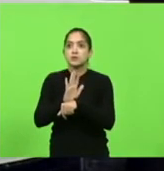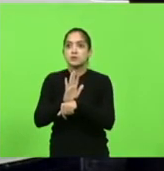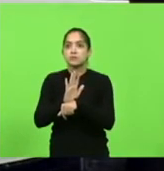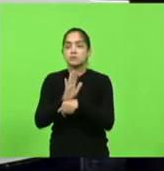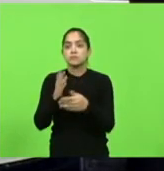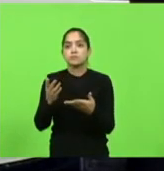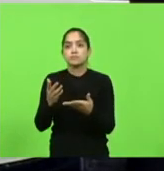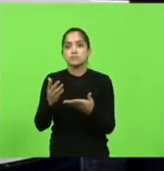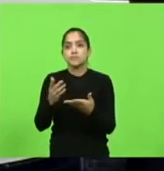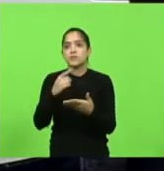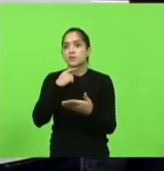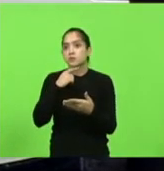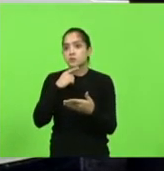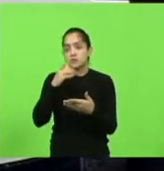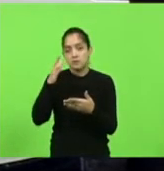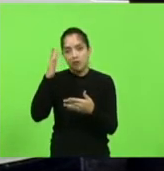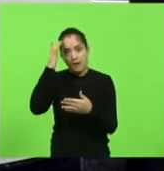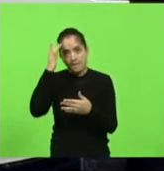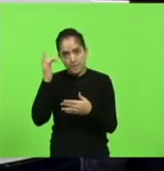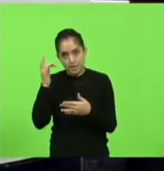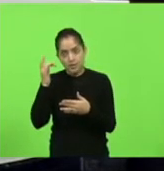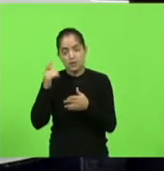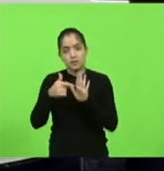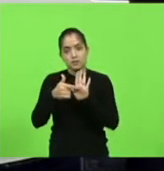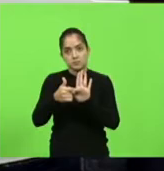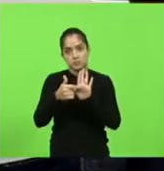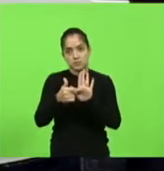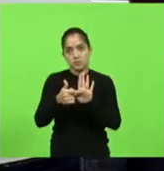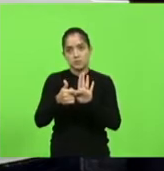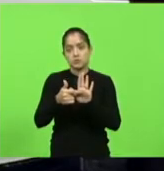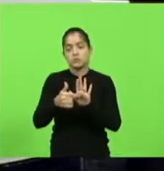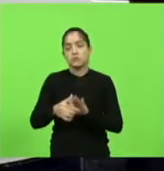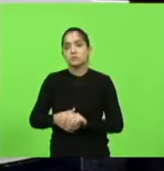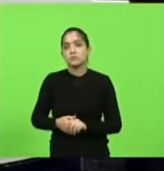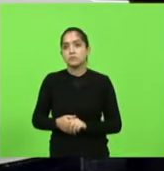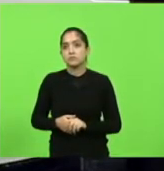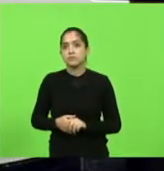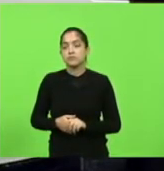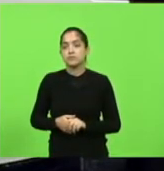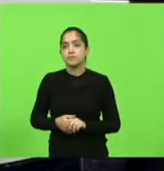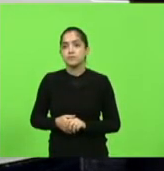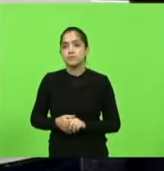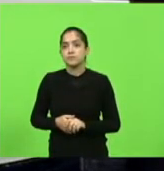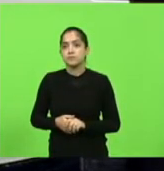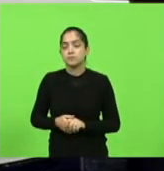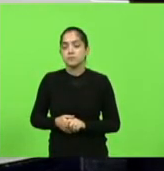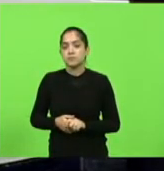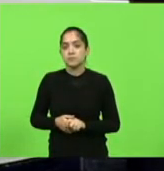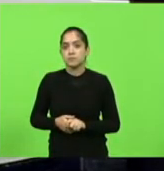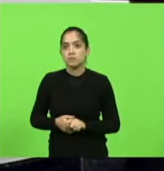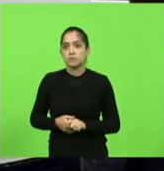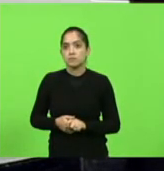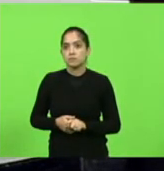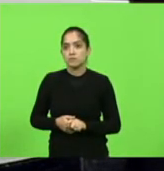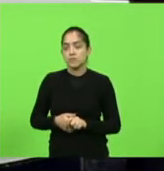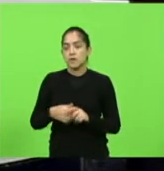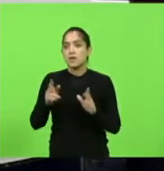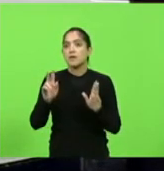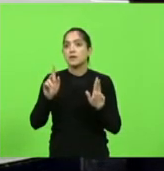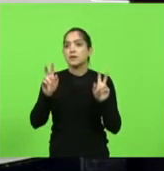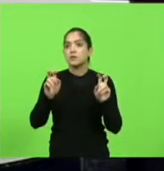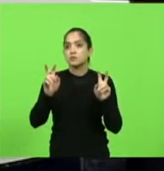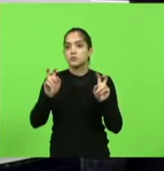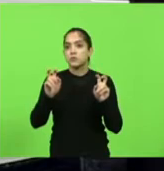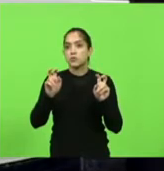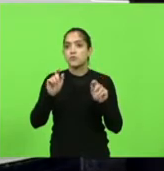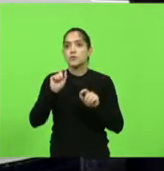dia de hoje, eu devo fazer amanhã, na manhã, a parte da manhã, na sessão, que é sobre a operação